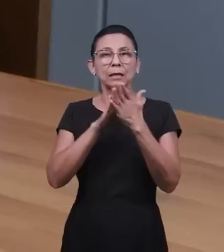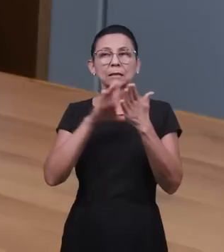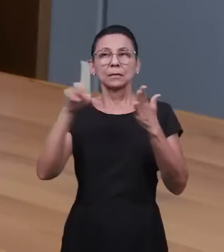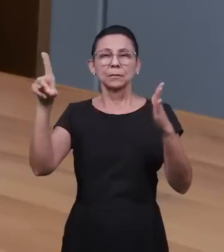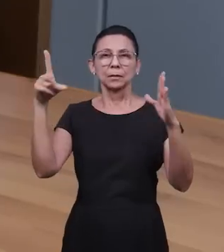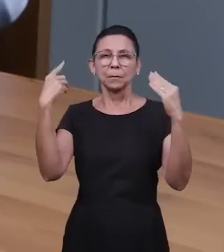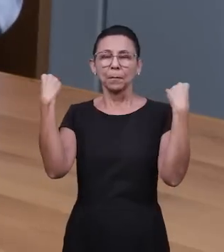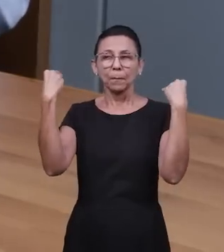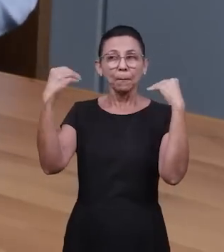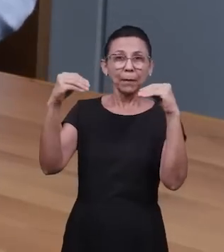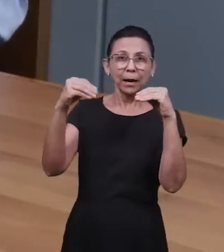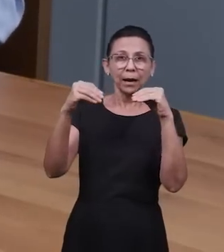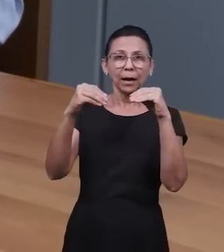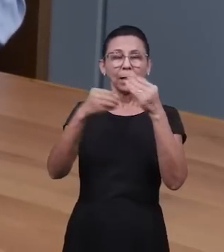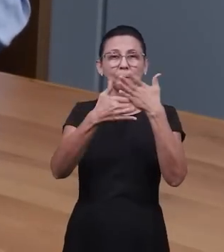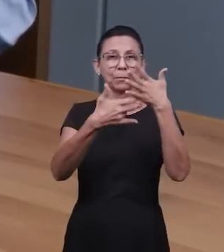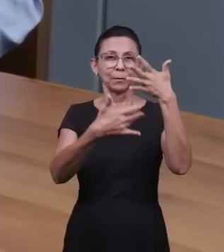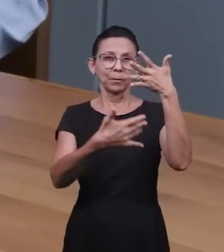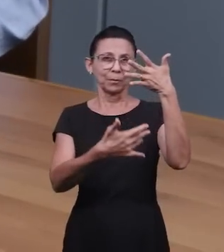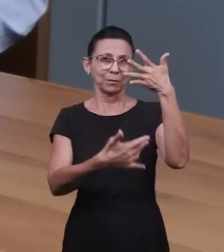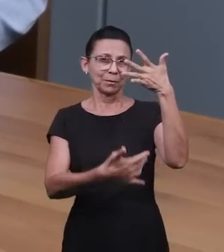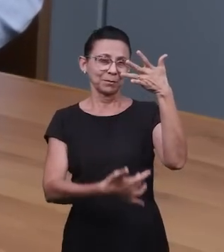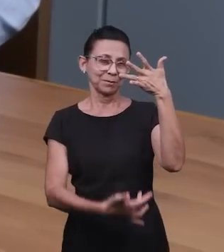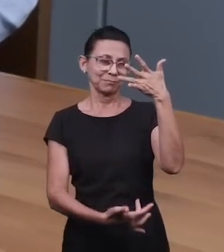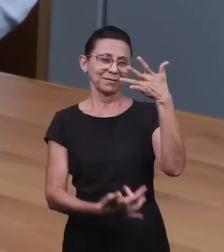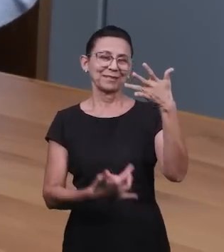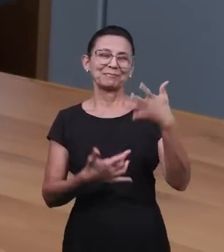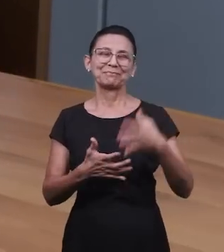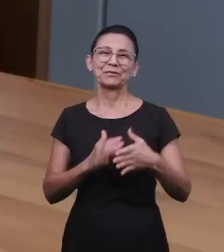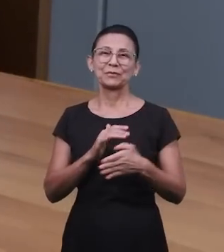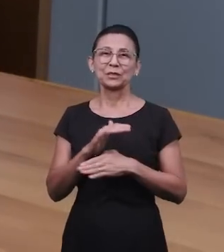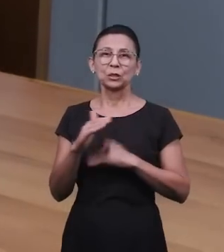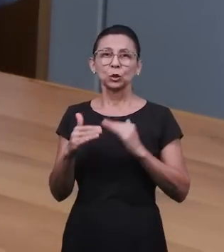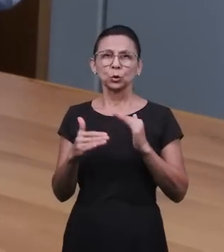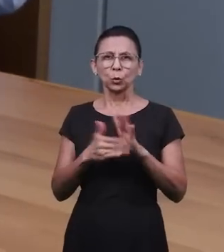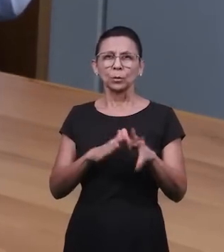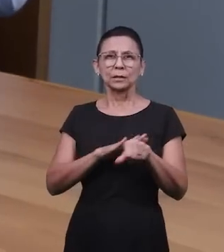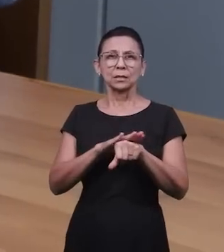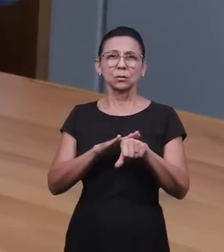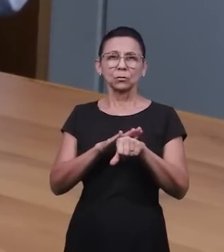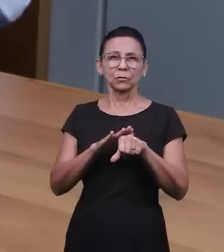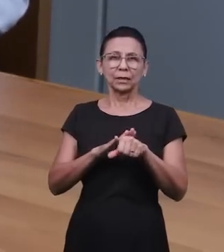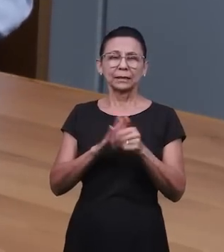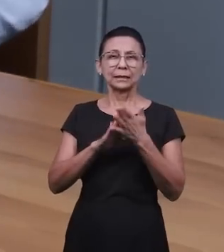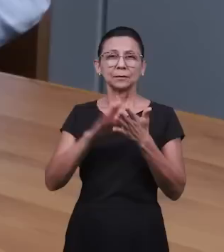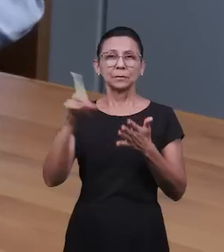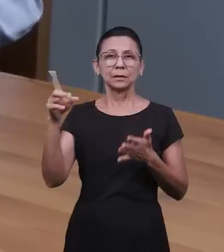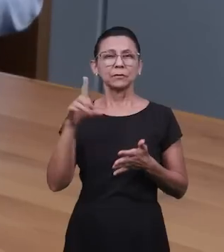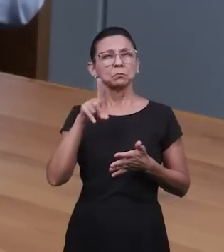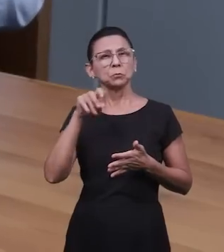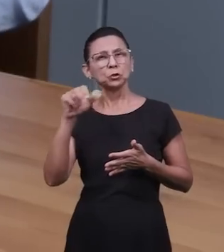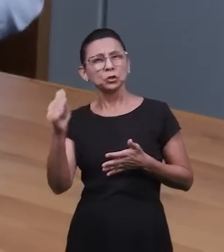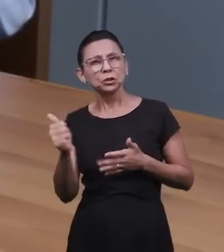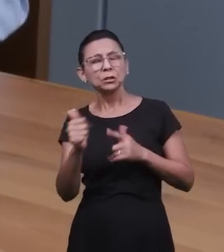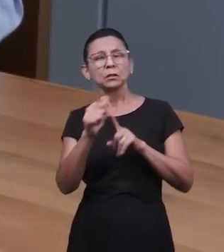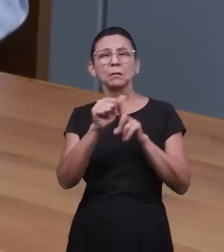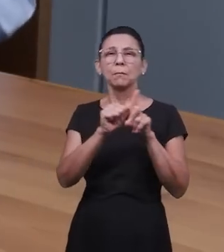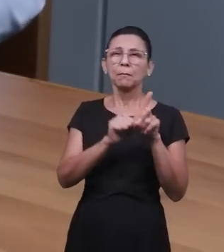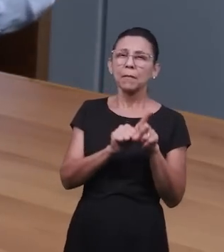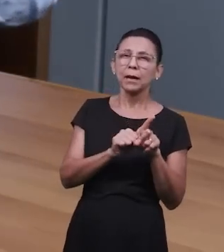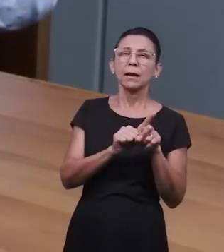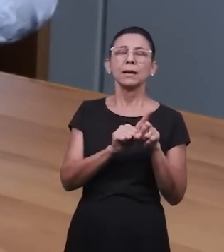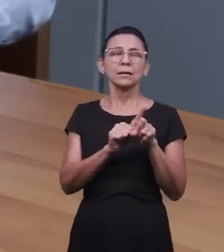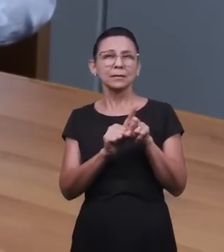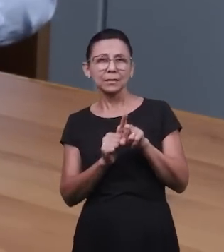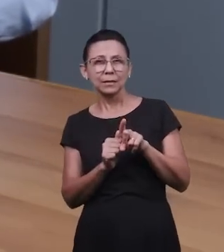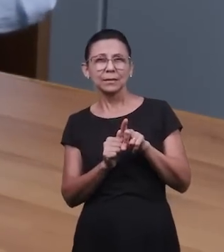expressão, e você vai ter, então, uma relação dos Conversas Bíblicas. Você pode ir pelas datas e aí você assiste as duas edições